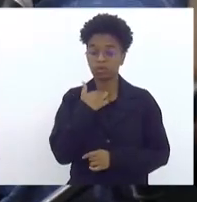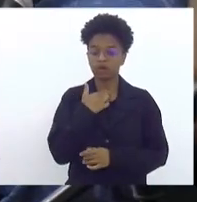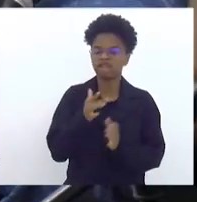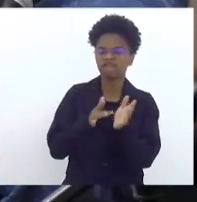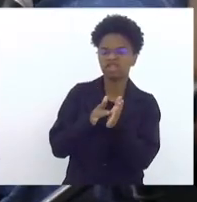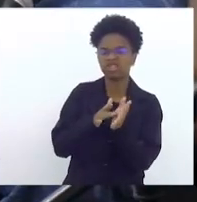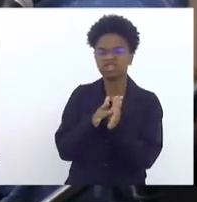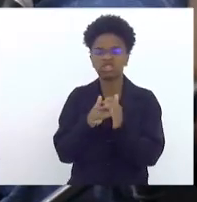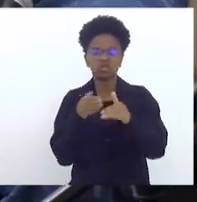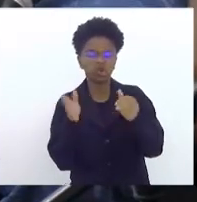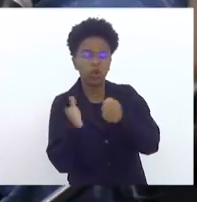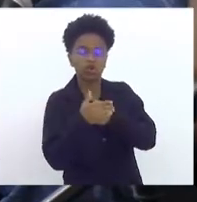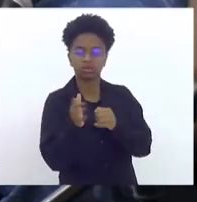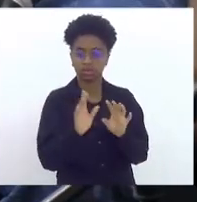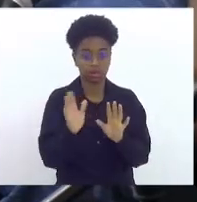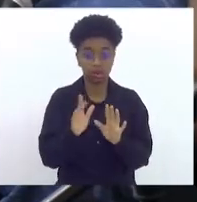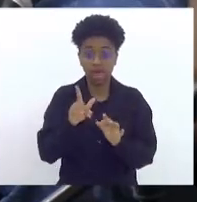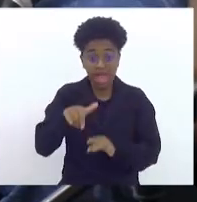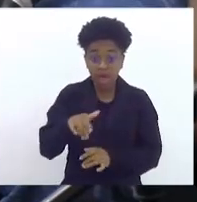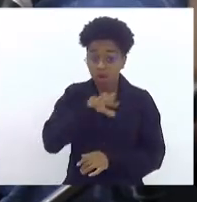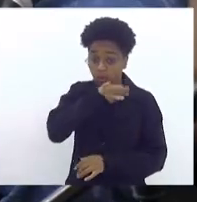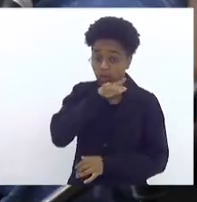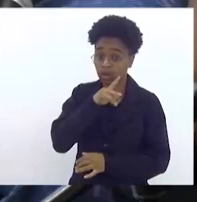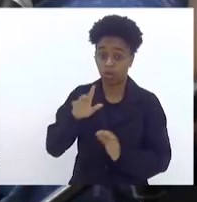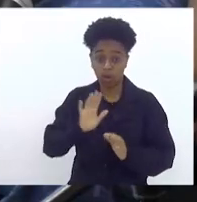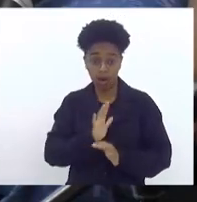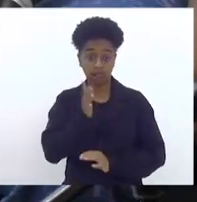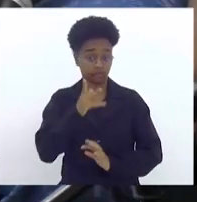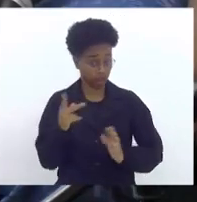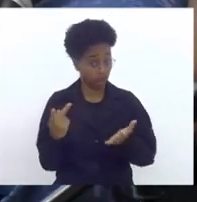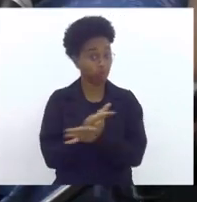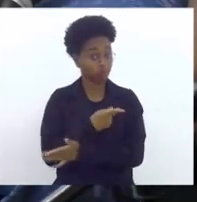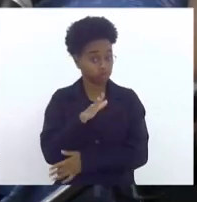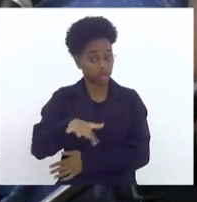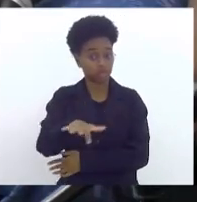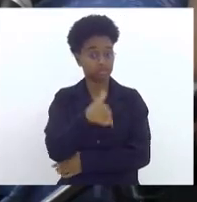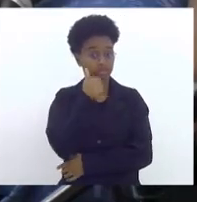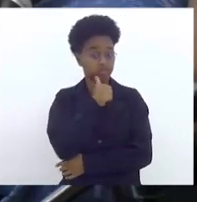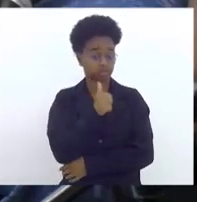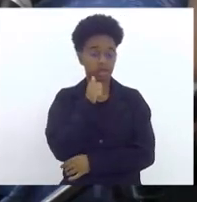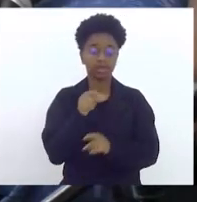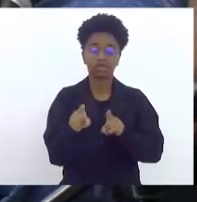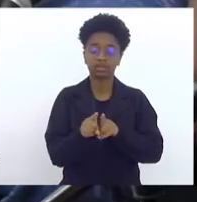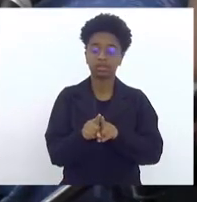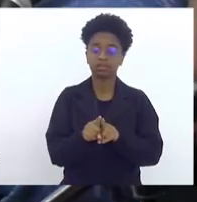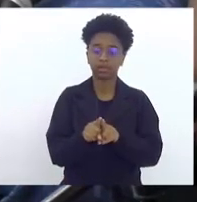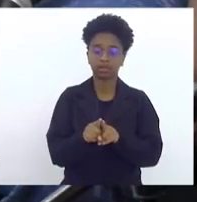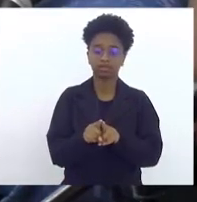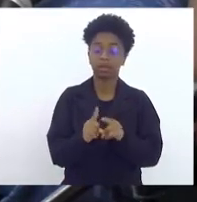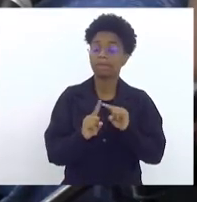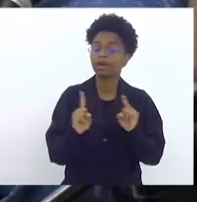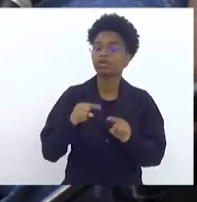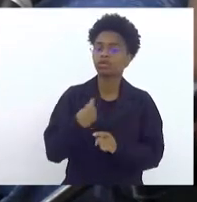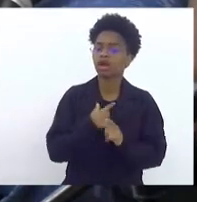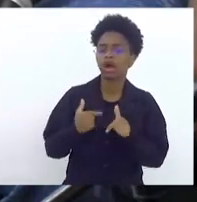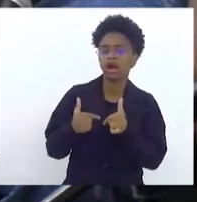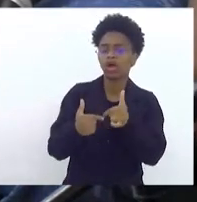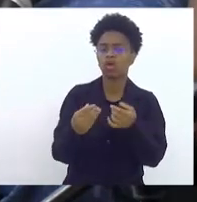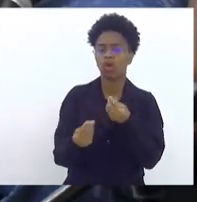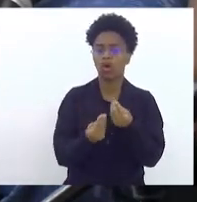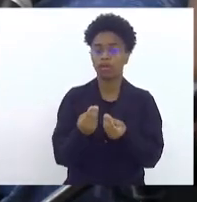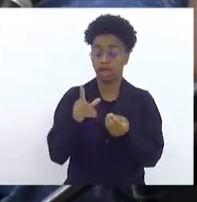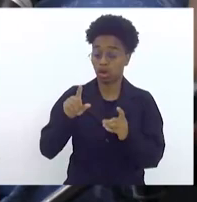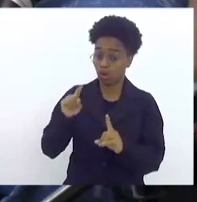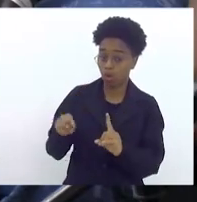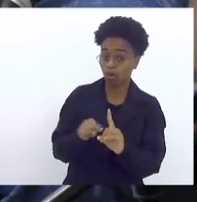do tapete isso é cruel isso é ruim isso acontece com um grupo de mulheres e o que que nós podemos fazer eu acho que muito esse O objetivo